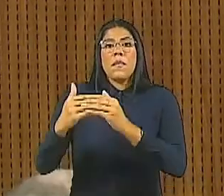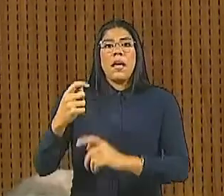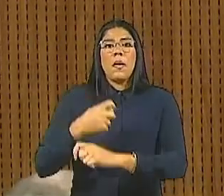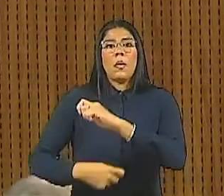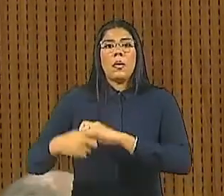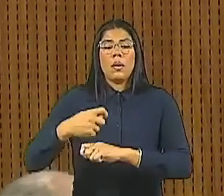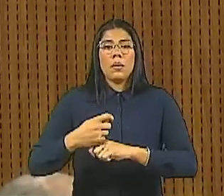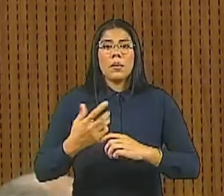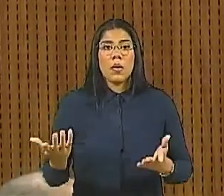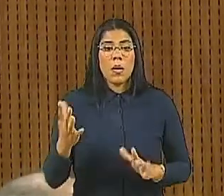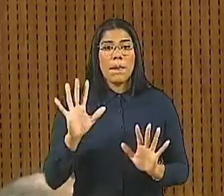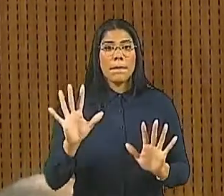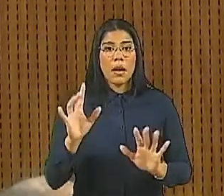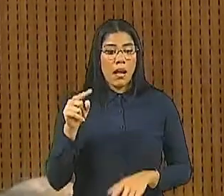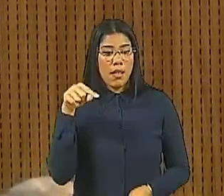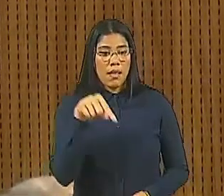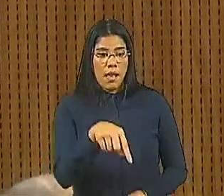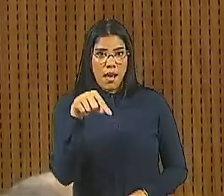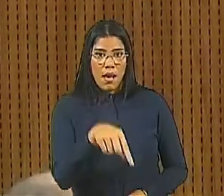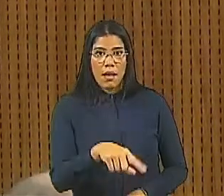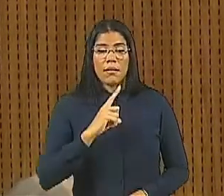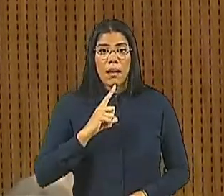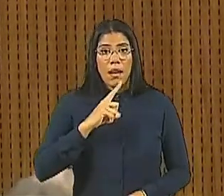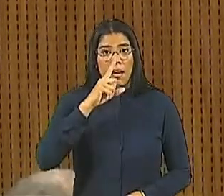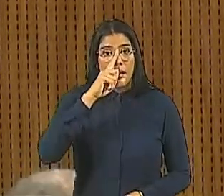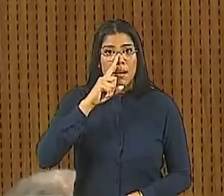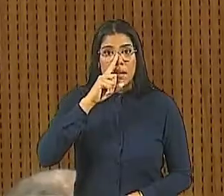de lá em que estão ameaçados, por